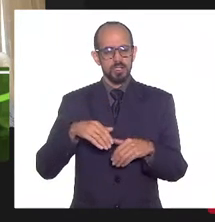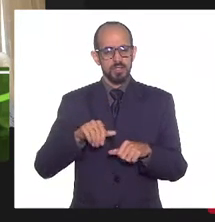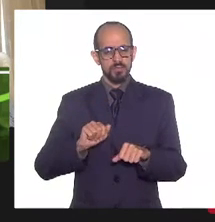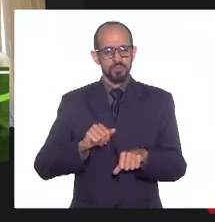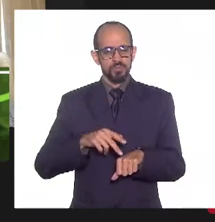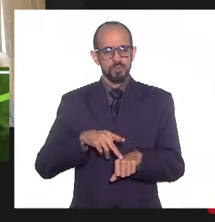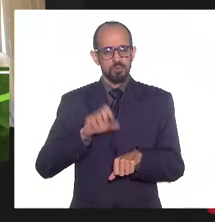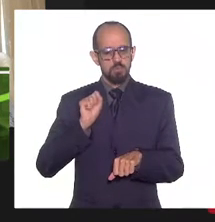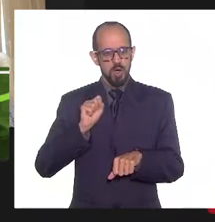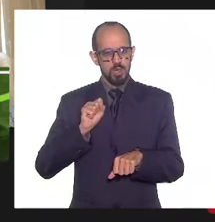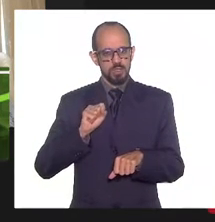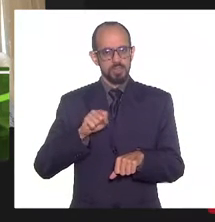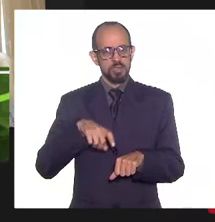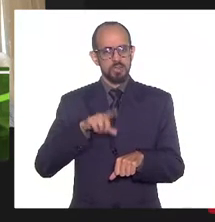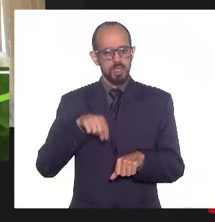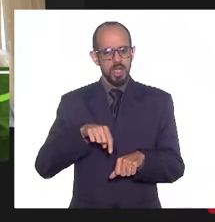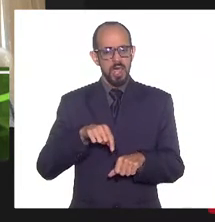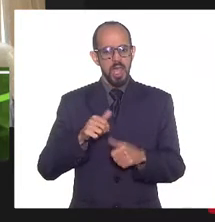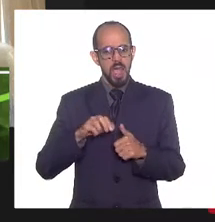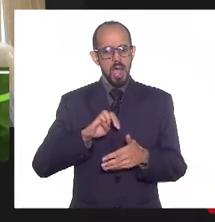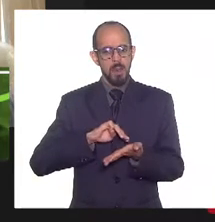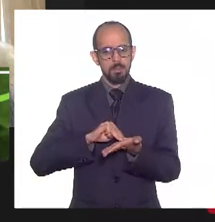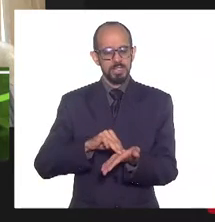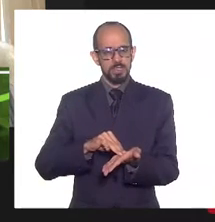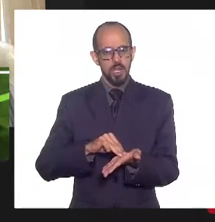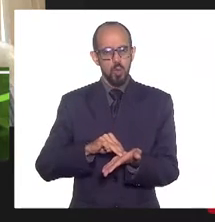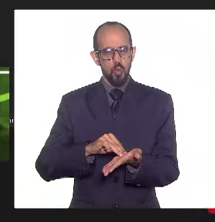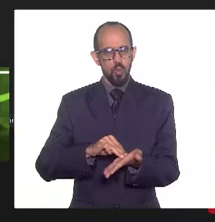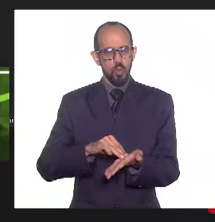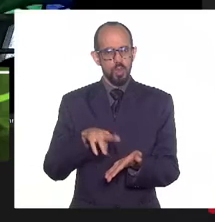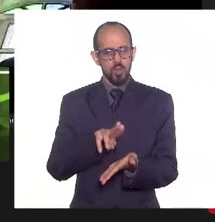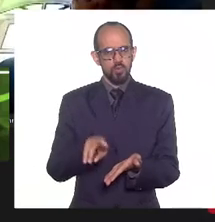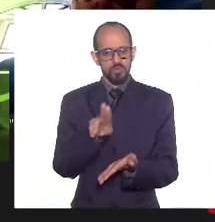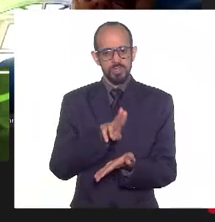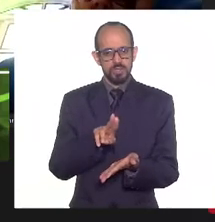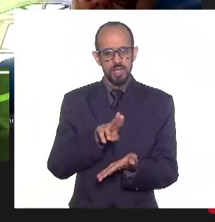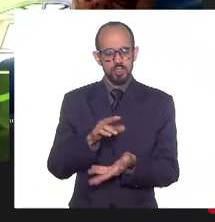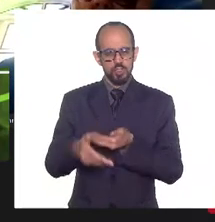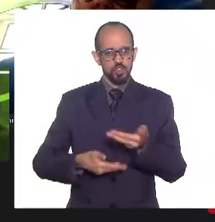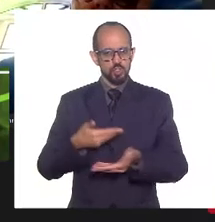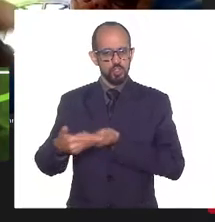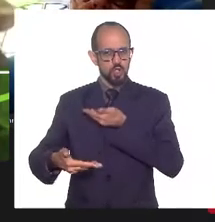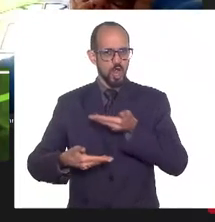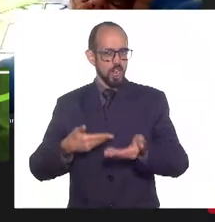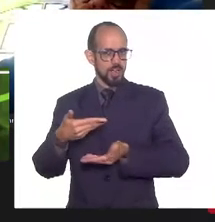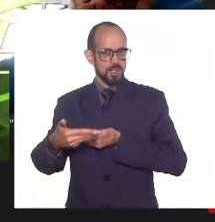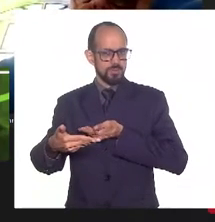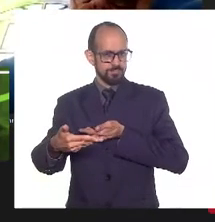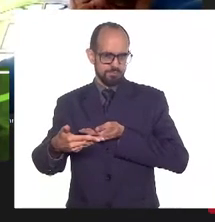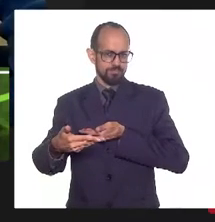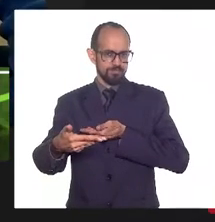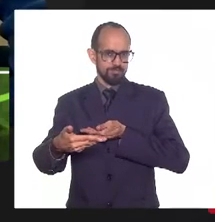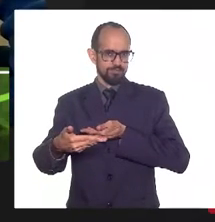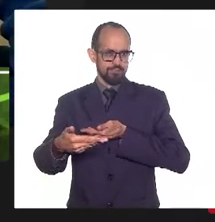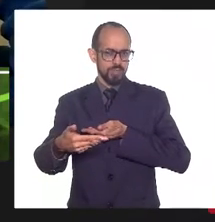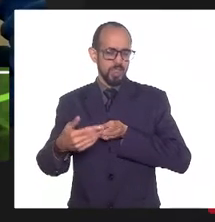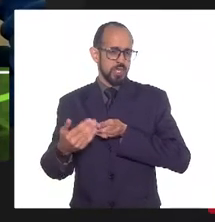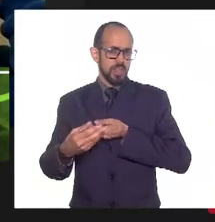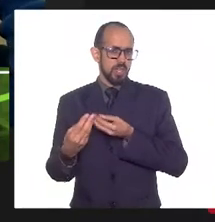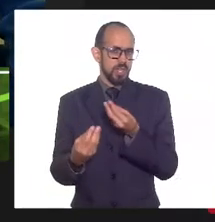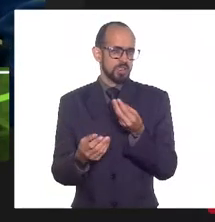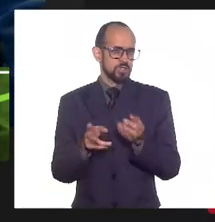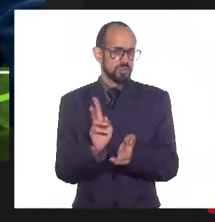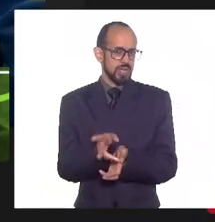Valdeck é a missão dela a troca é uma missão de troca e como eu costumo